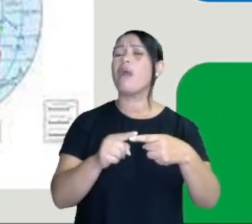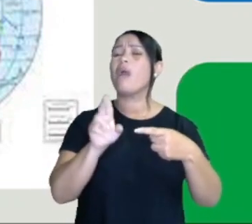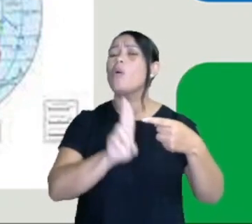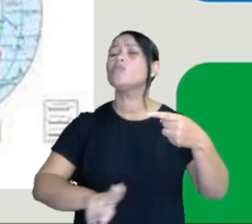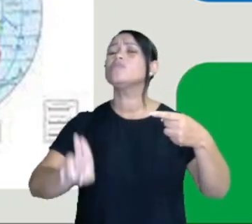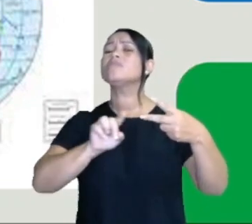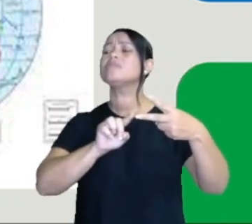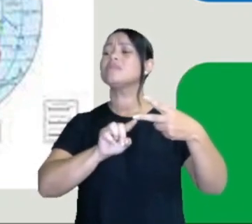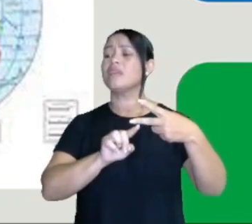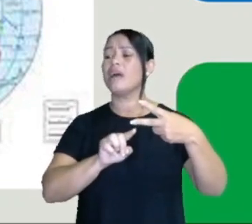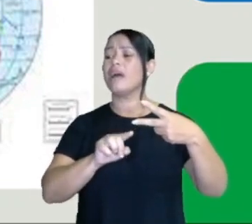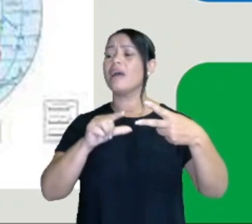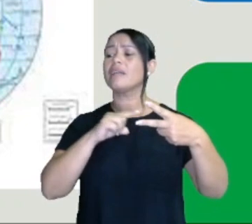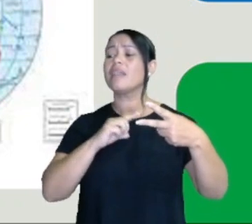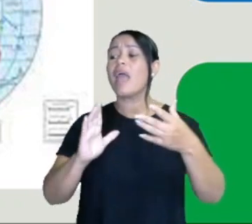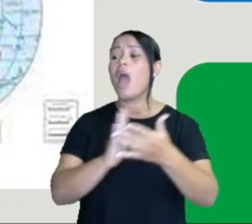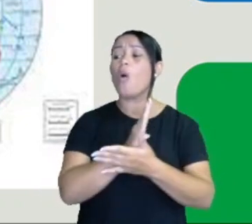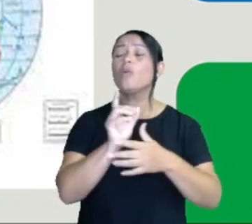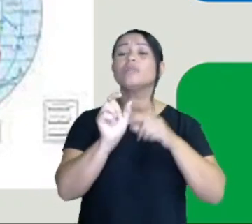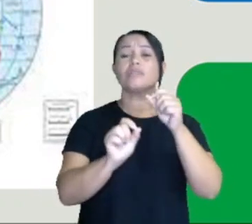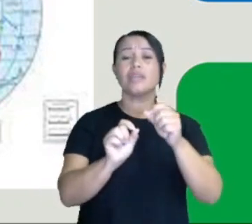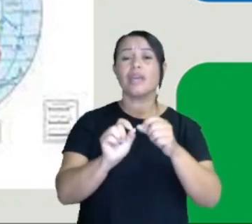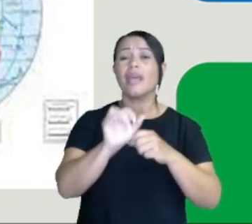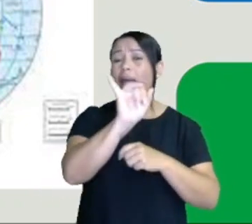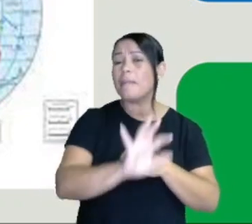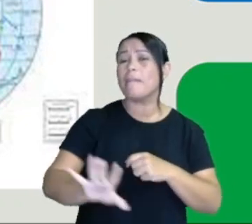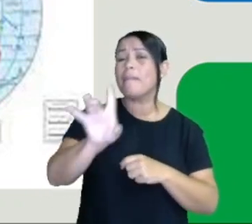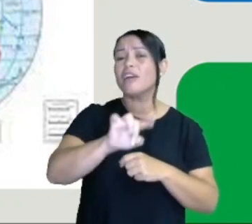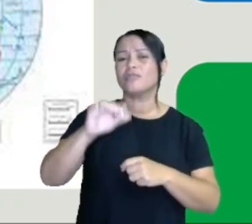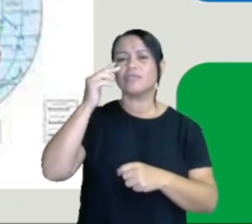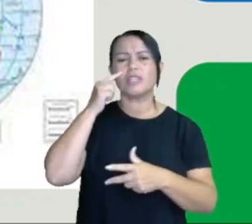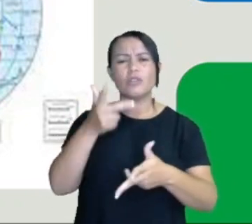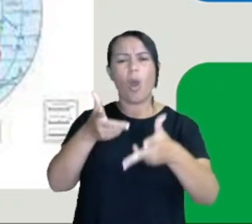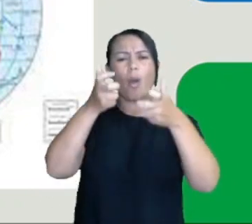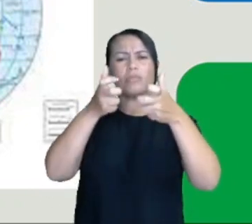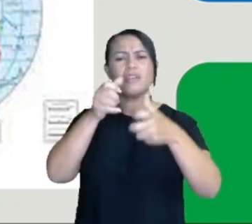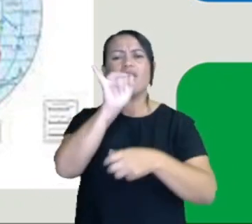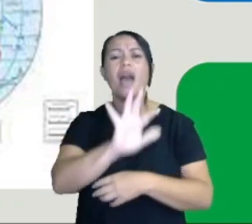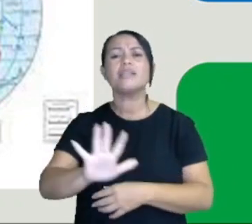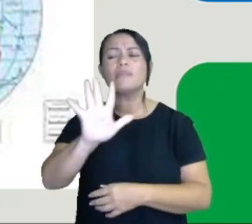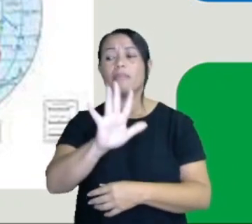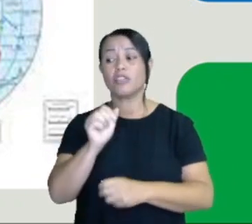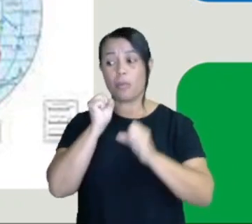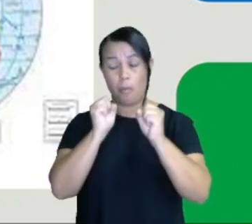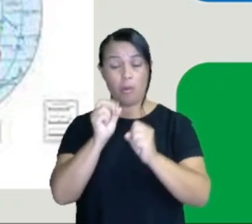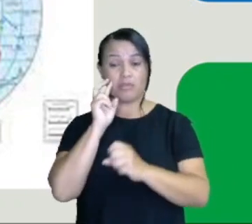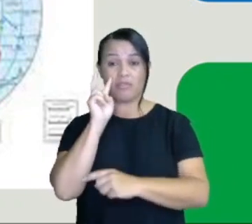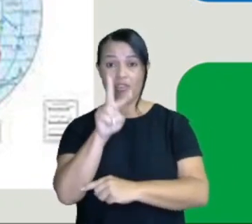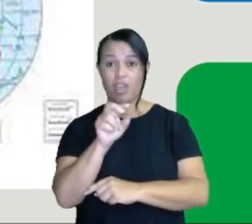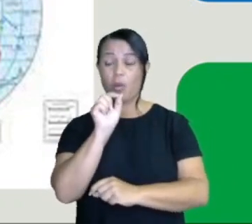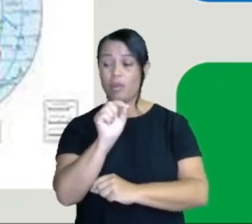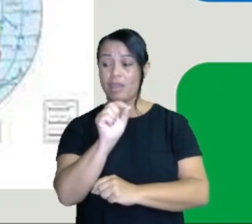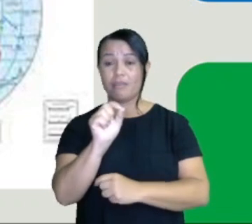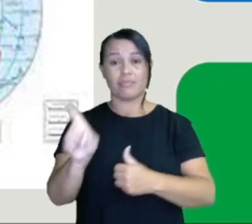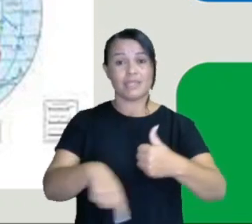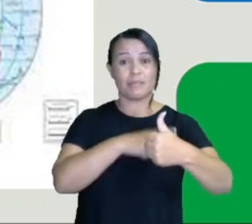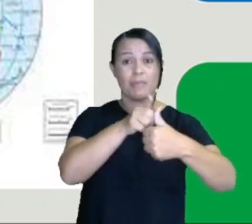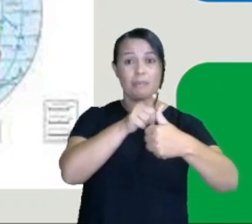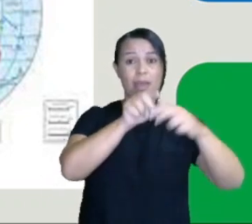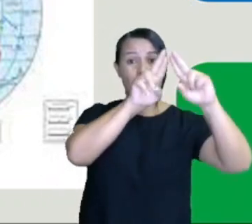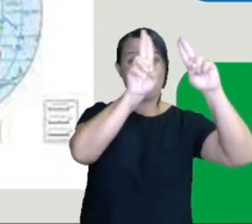deles? E aqui eu coloquei umas imagens para que vocês pudessem observar. Então, vocês podem ver aqui, esse primeiro